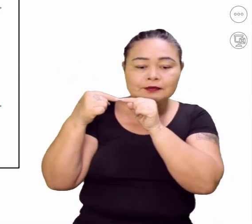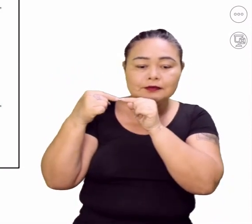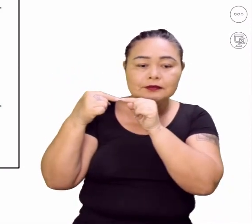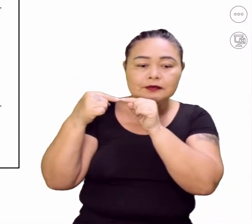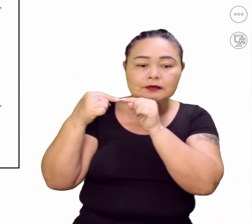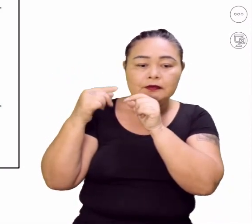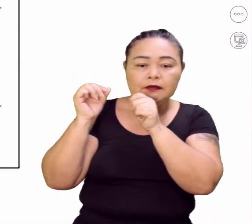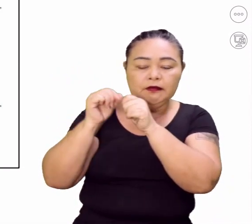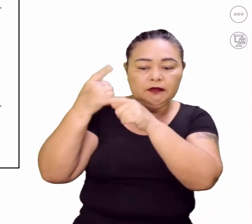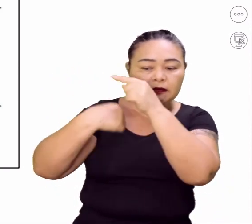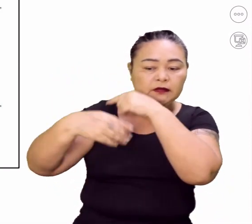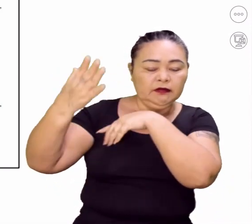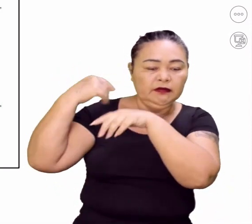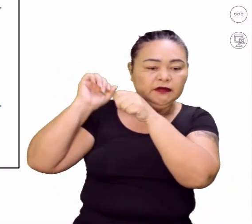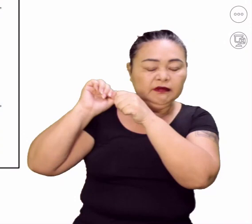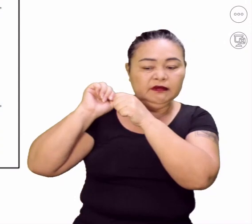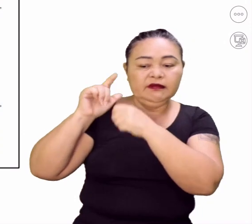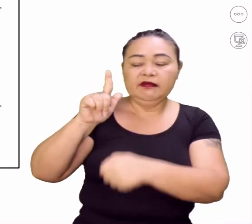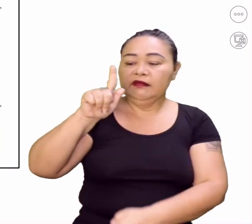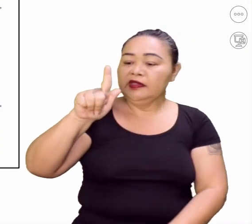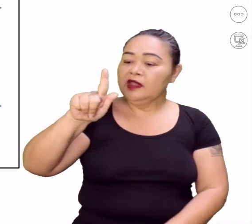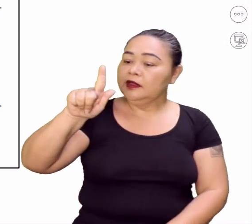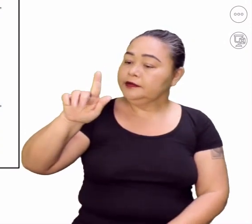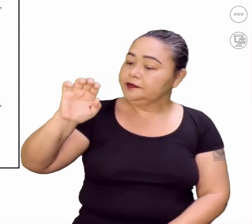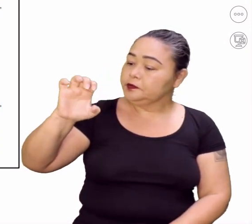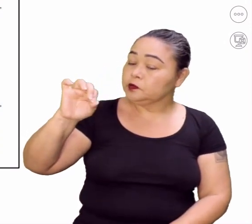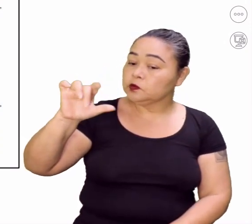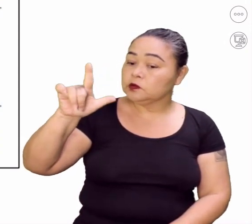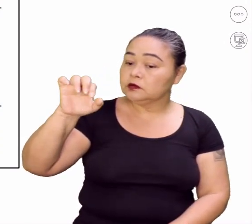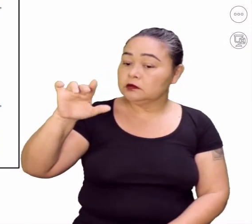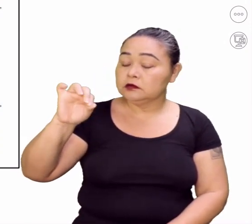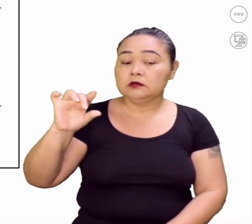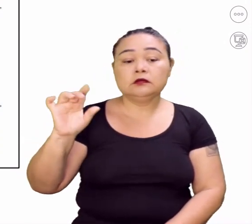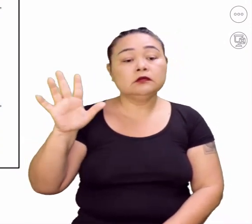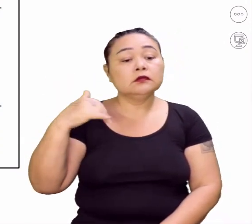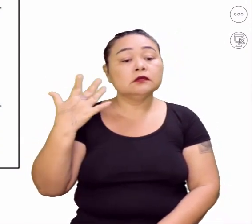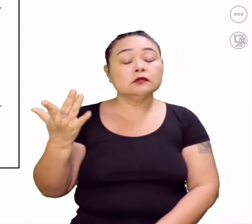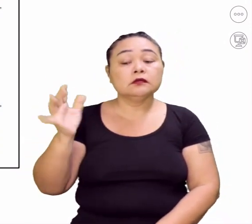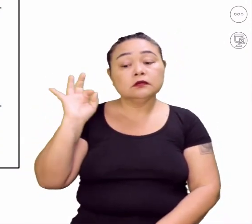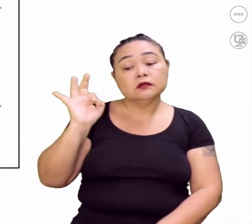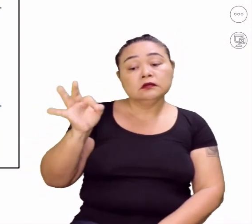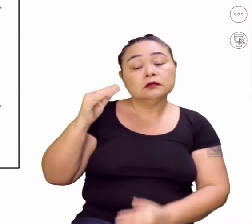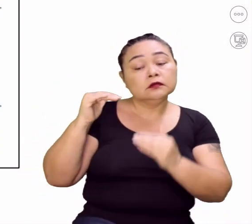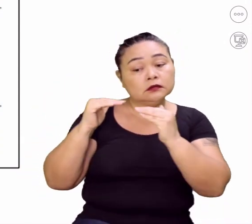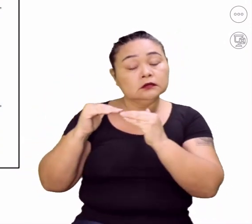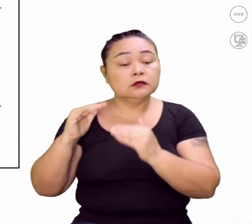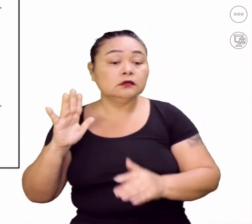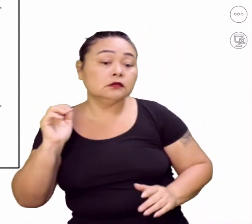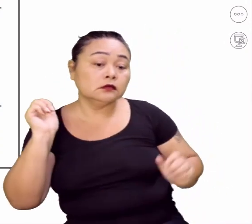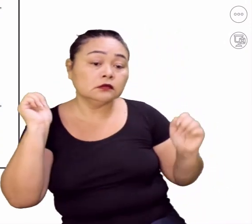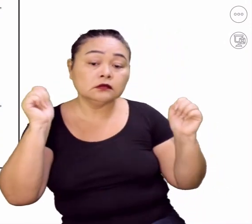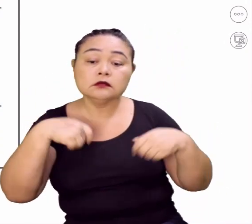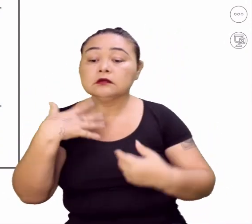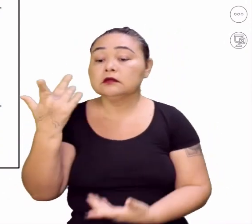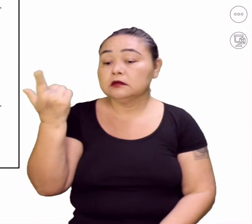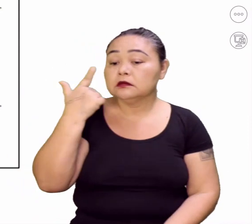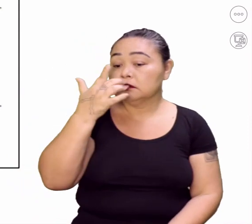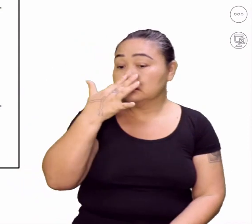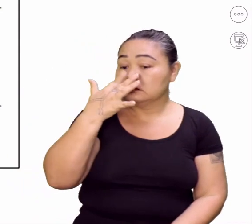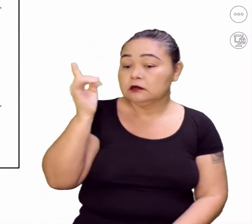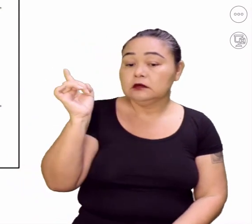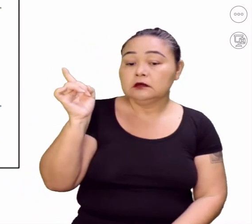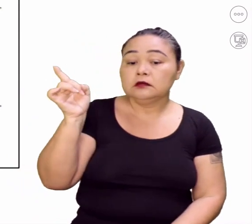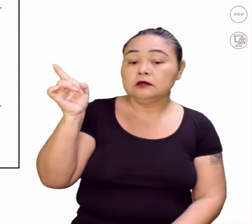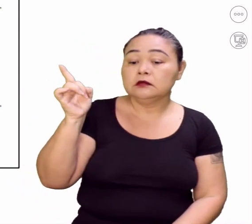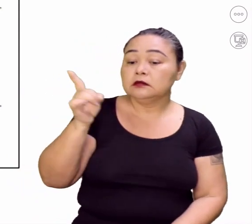o passado geológico. Exatamente, Rogério. E quando você puder dar uma olhadinha